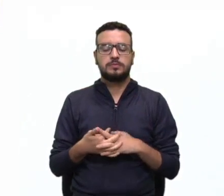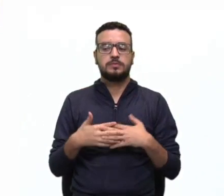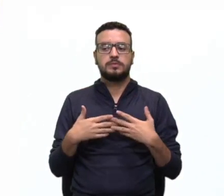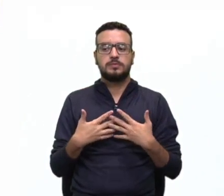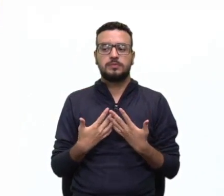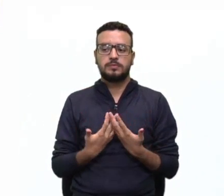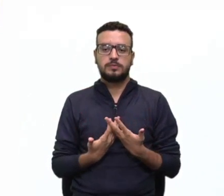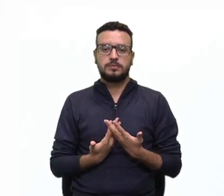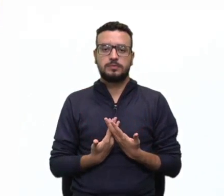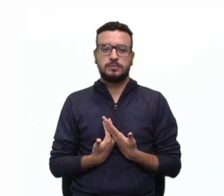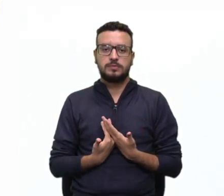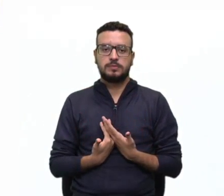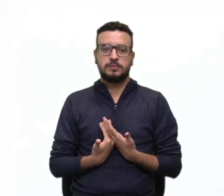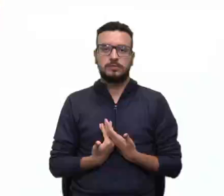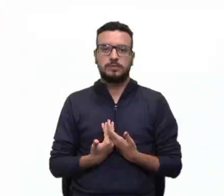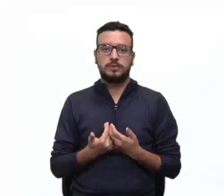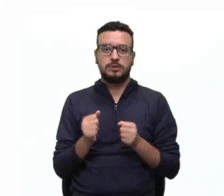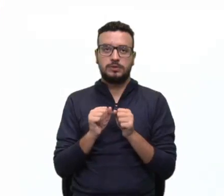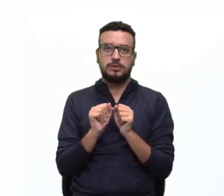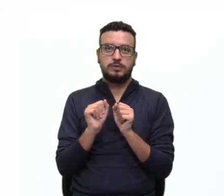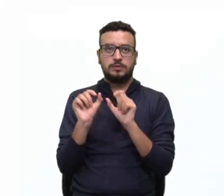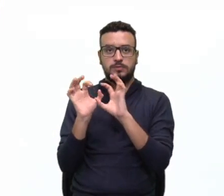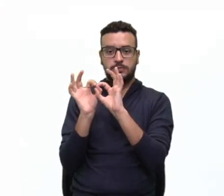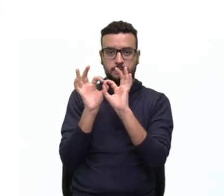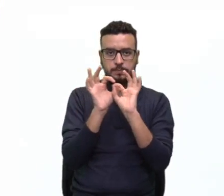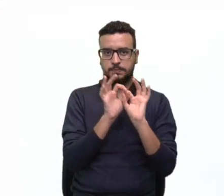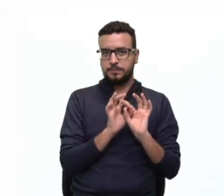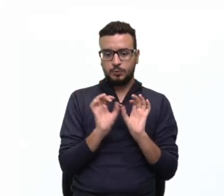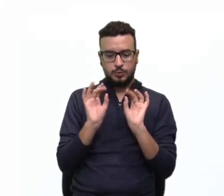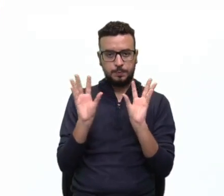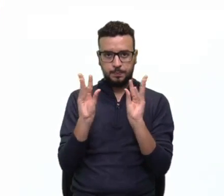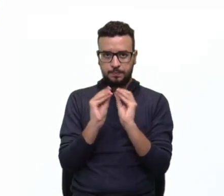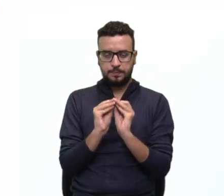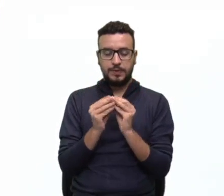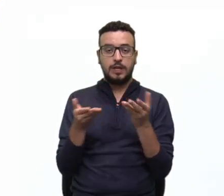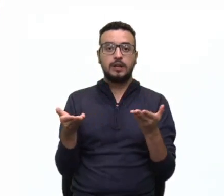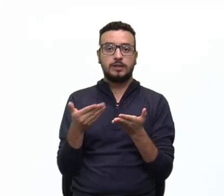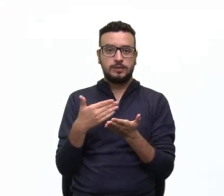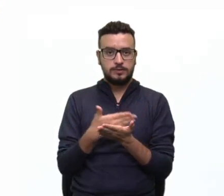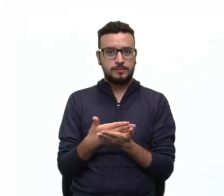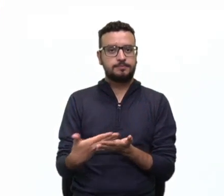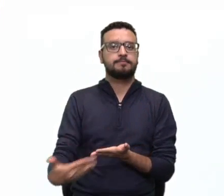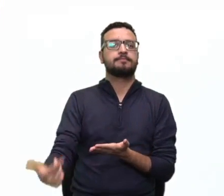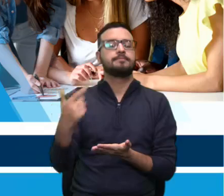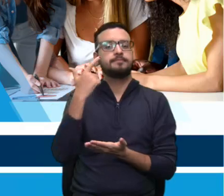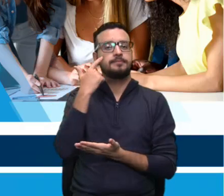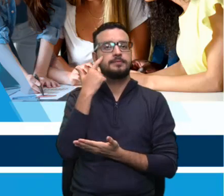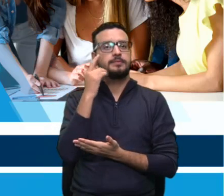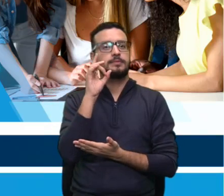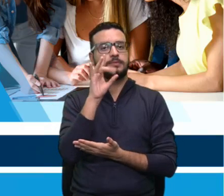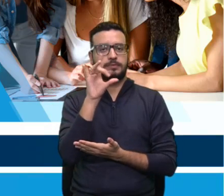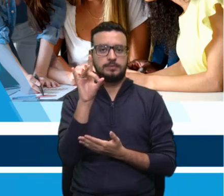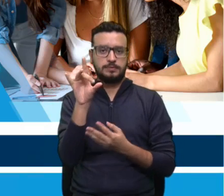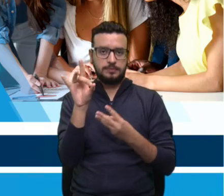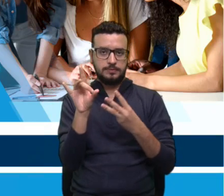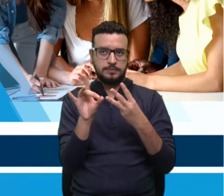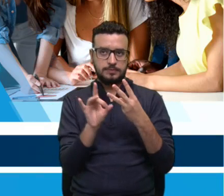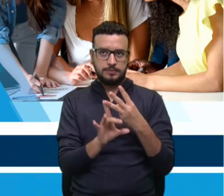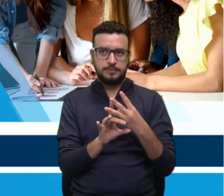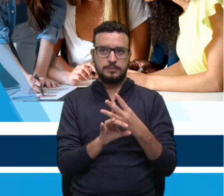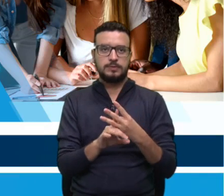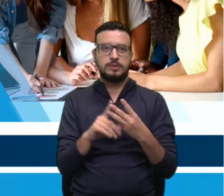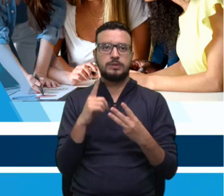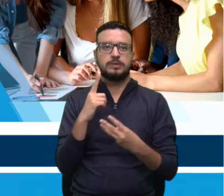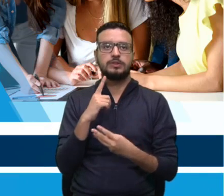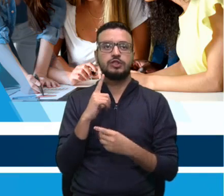Bom, a gente fez uma rápida contextualização, então agora a gente vai começar a ver o que são as articulações.